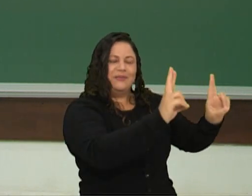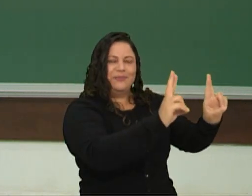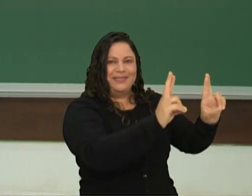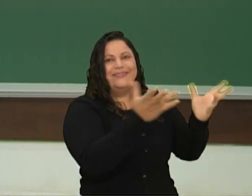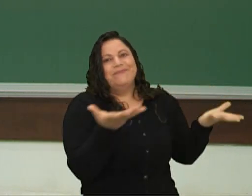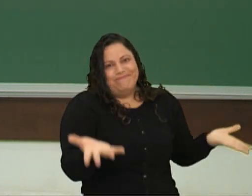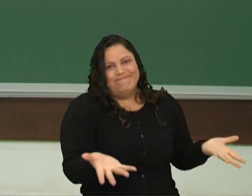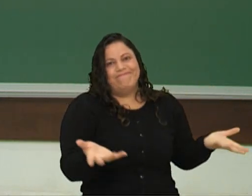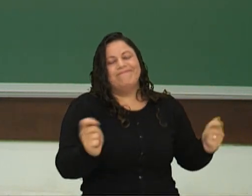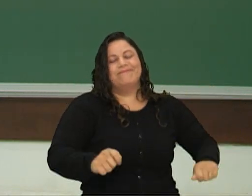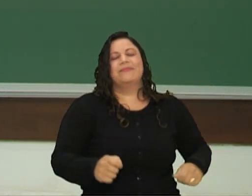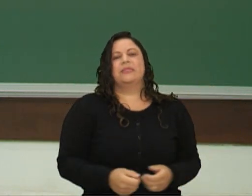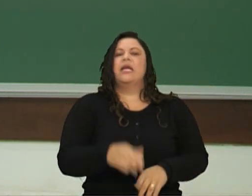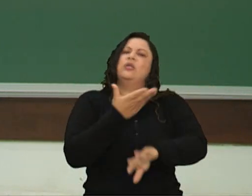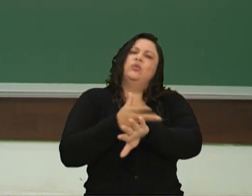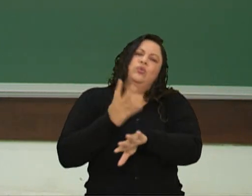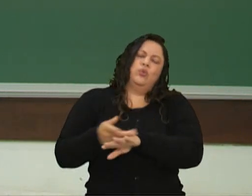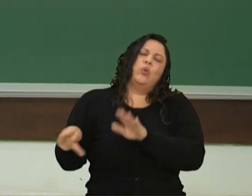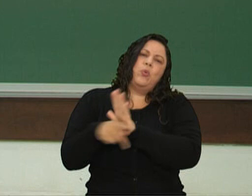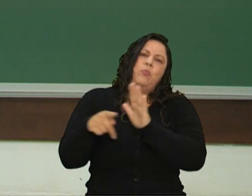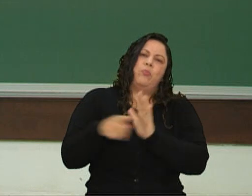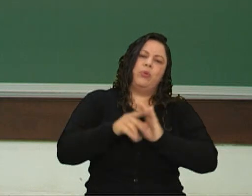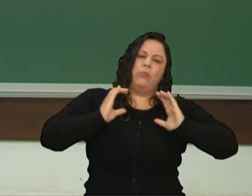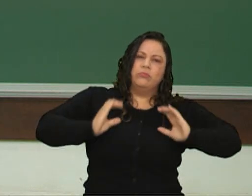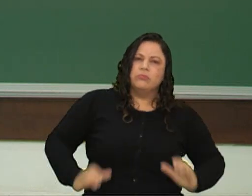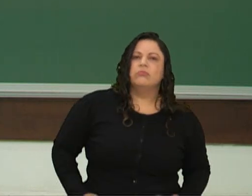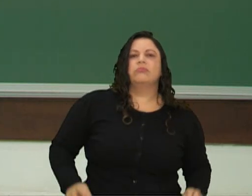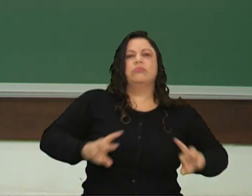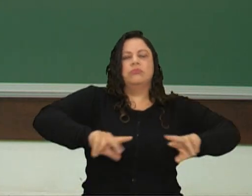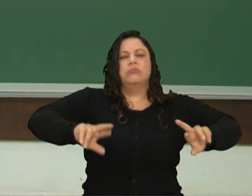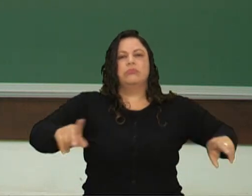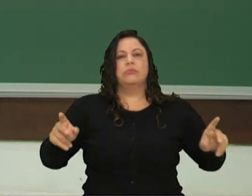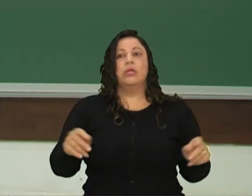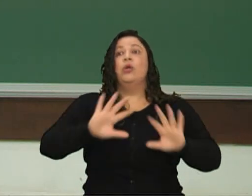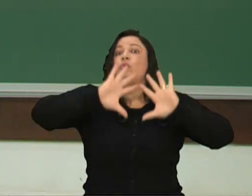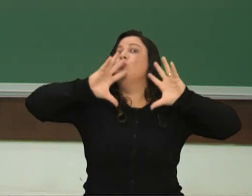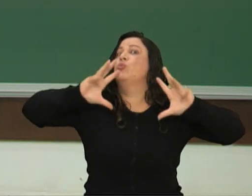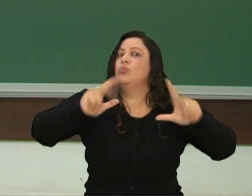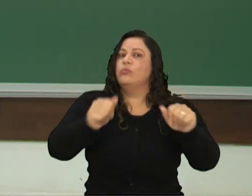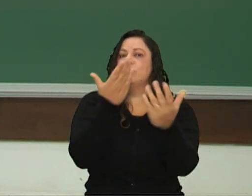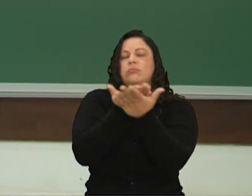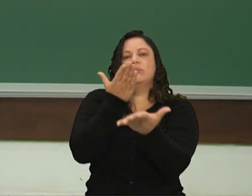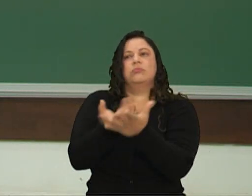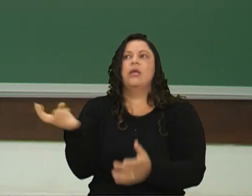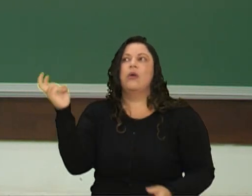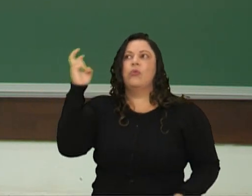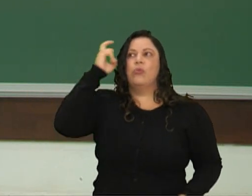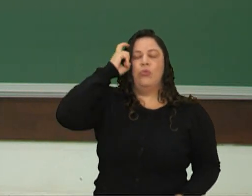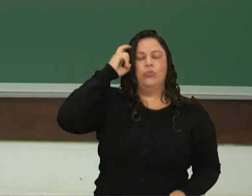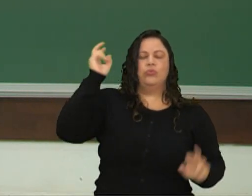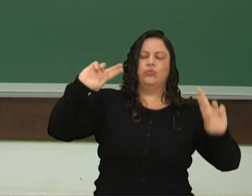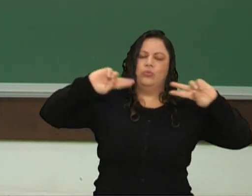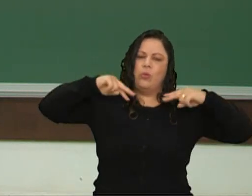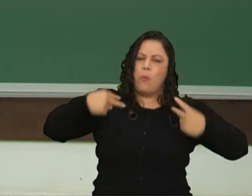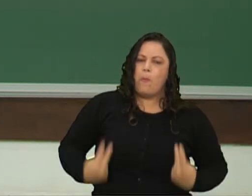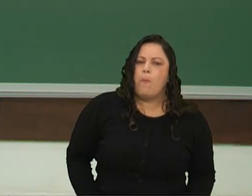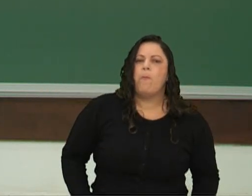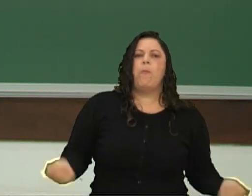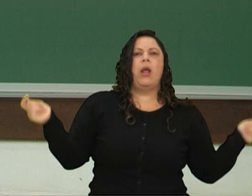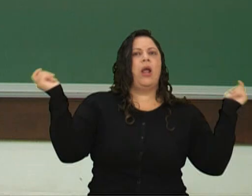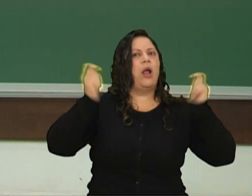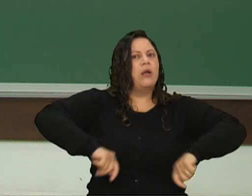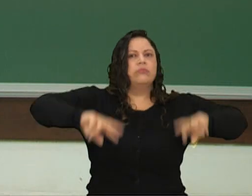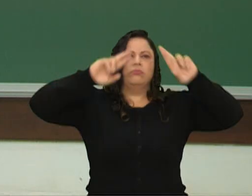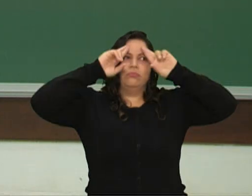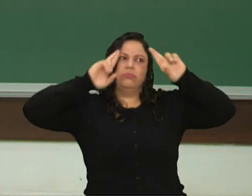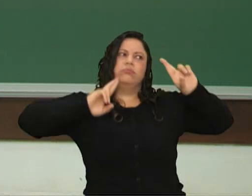tudo que nós estudamos no ensino religioso também é cultura, também é conhecimento, nos torna humanos mais emancipados e